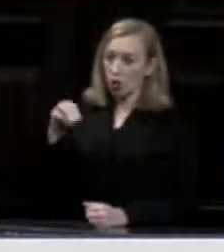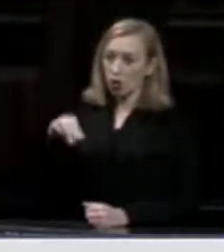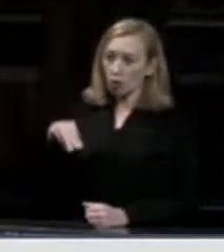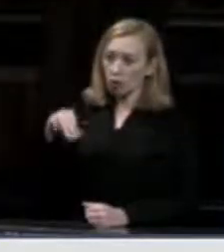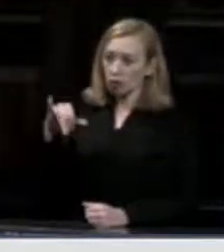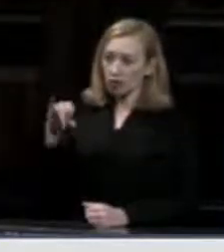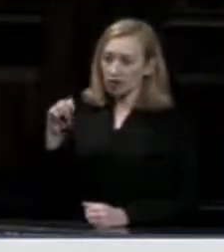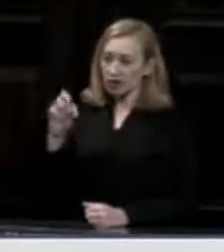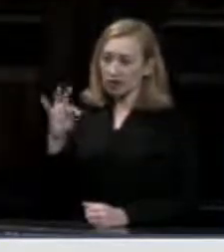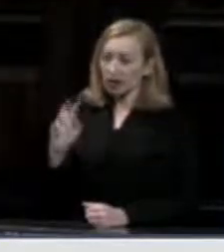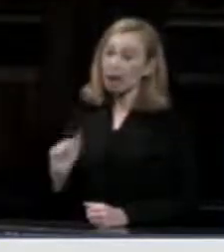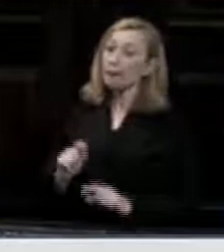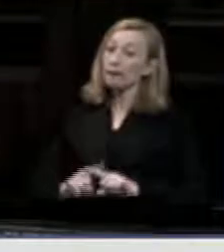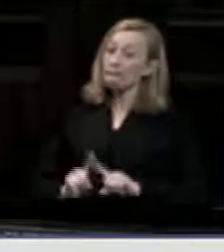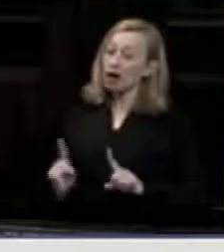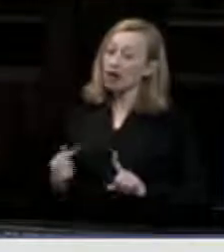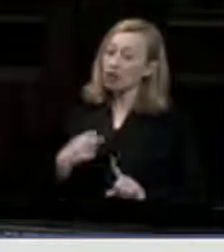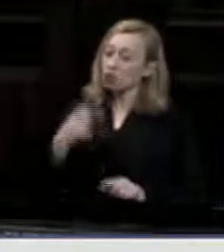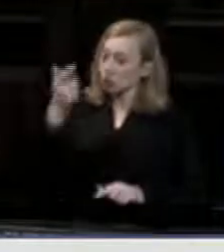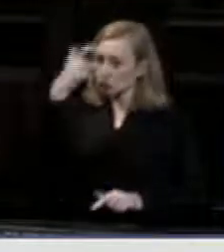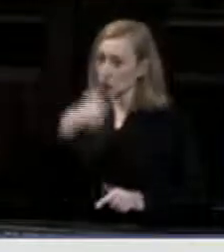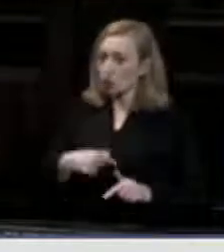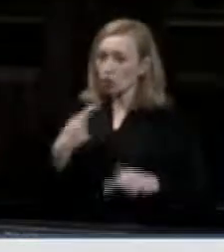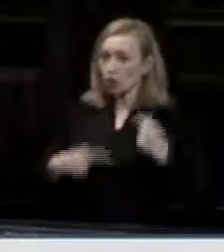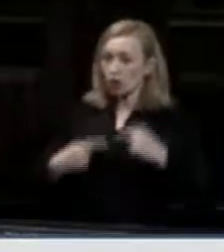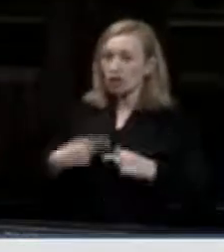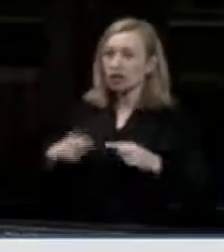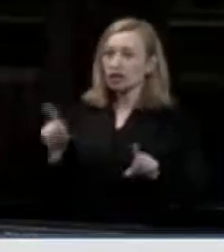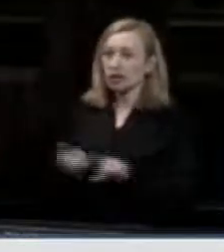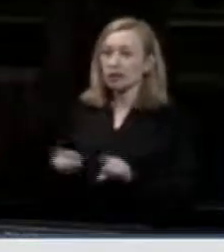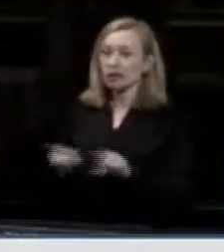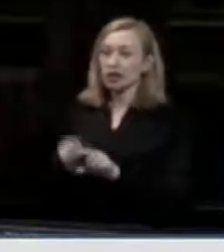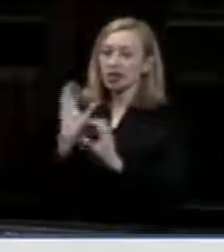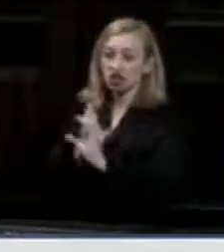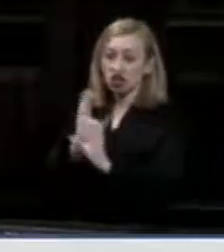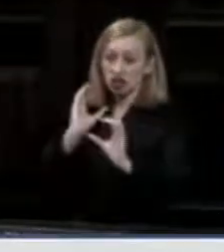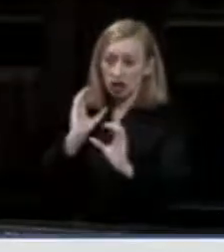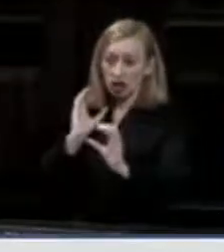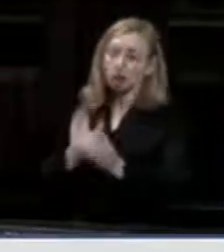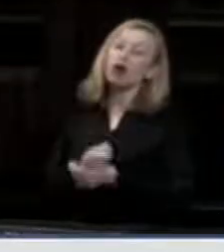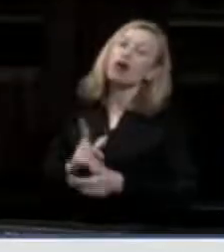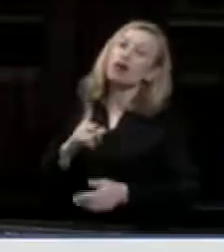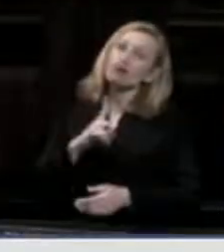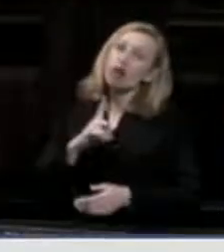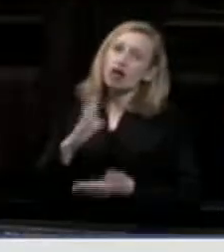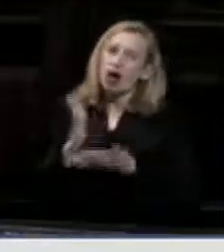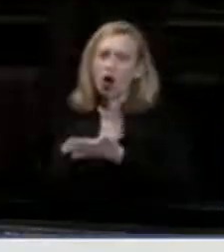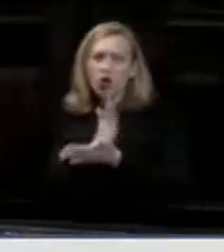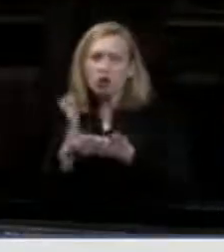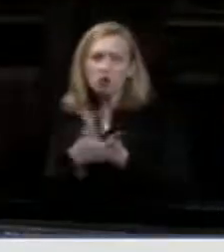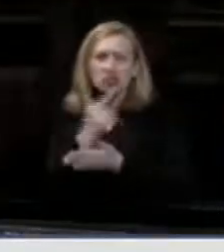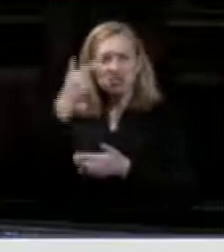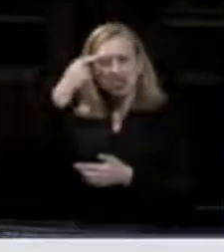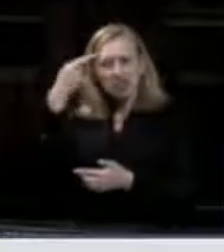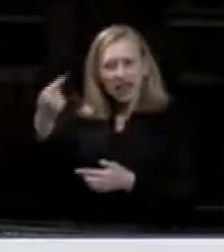e engenheiro, tenho algumas noções de